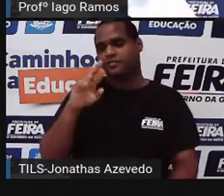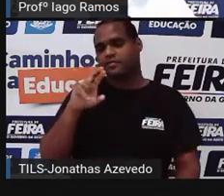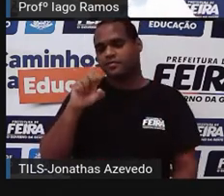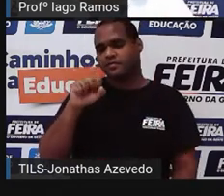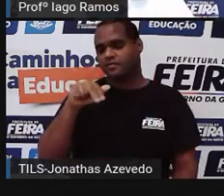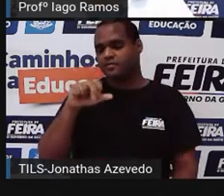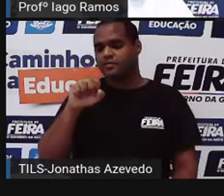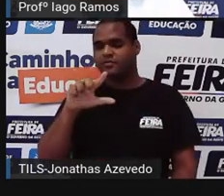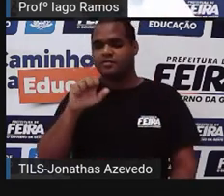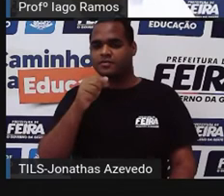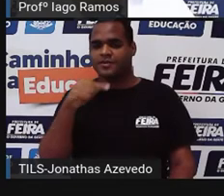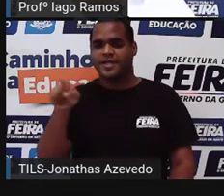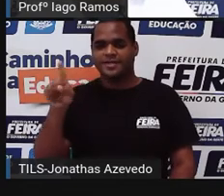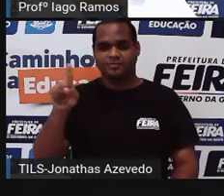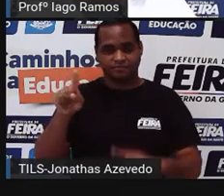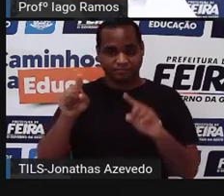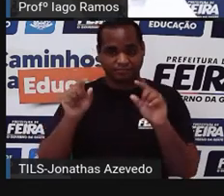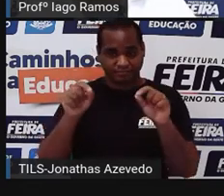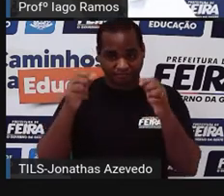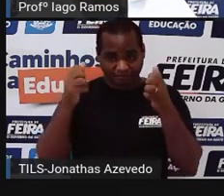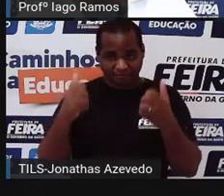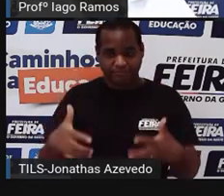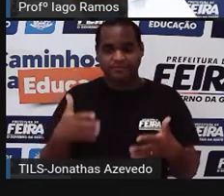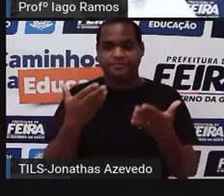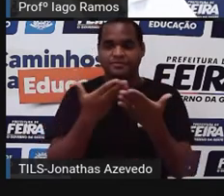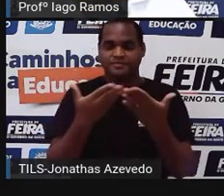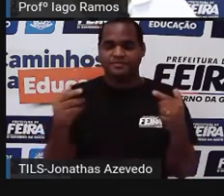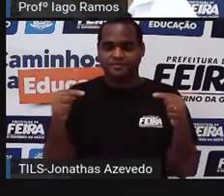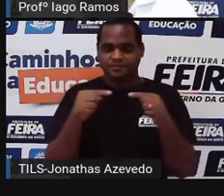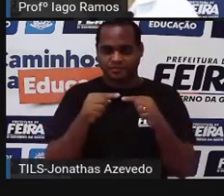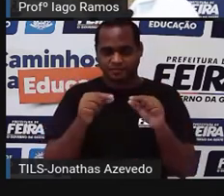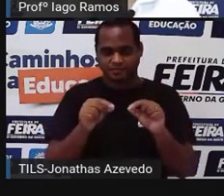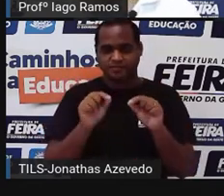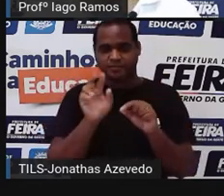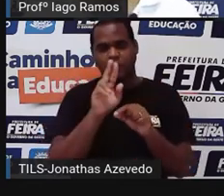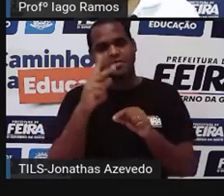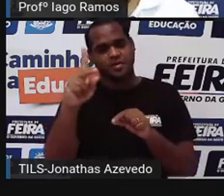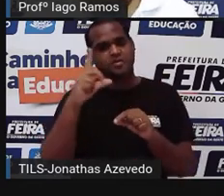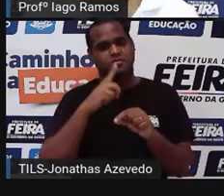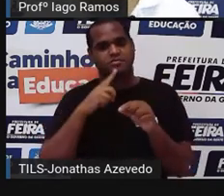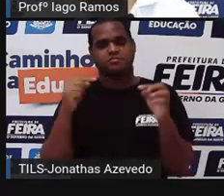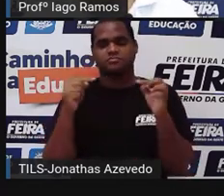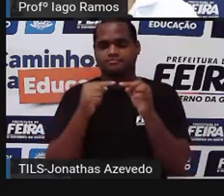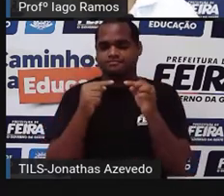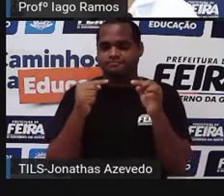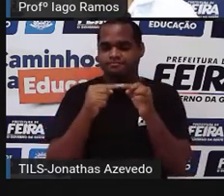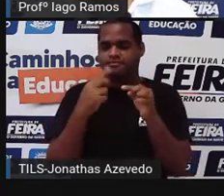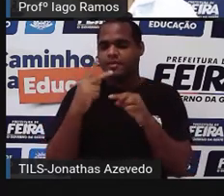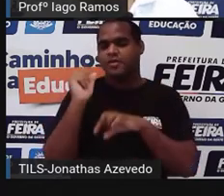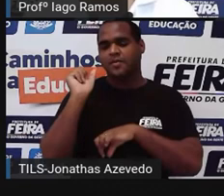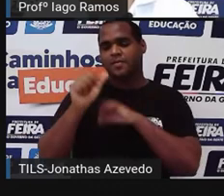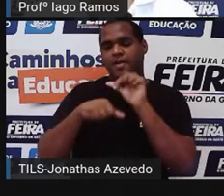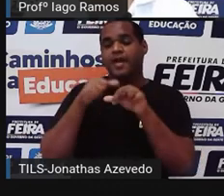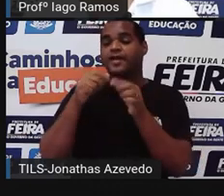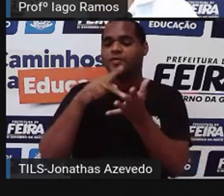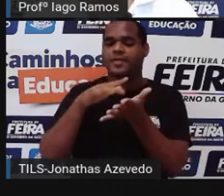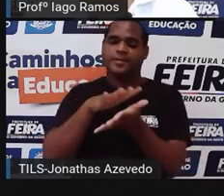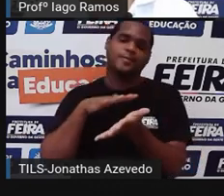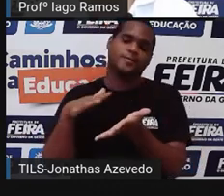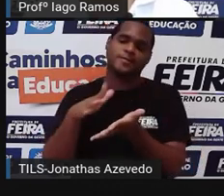translação tá esse é um nome de um tipo de transformação